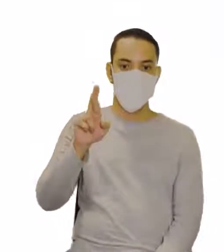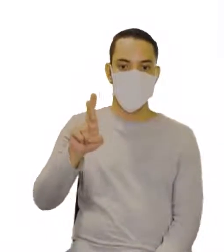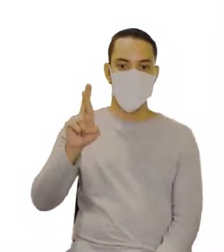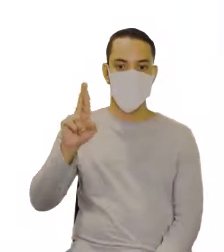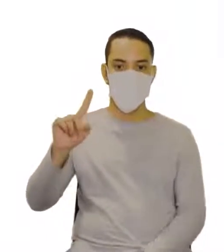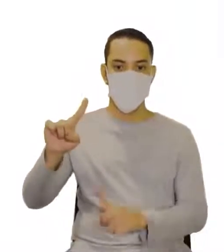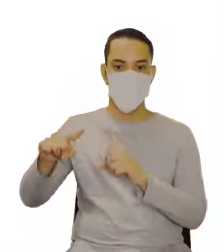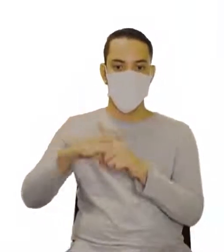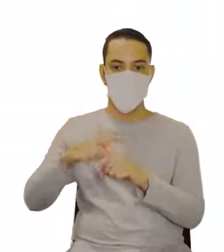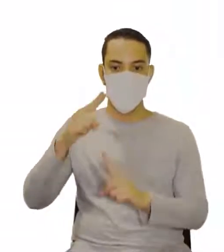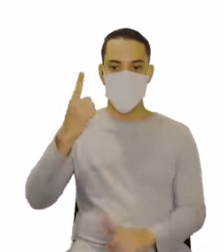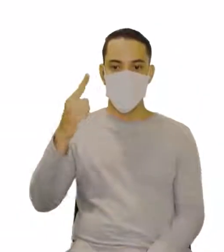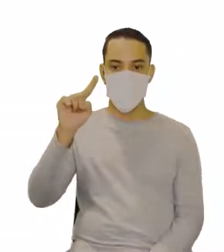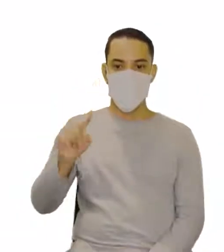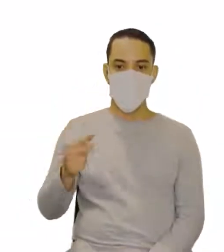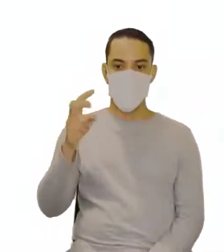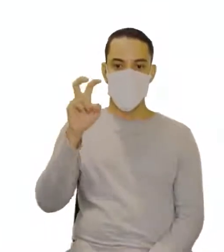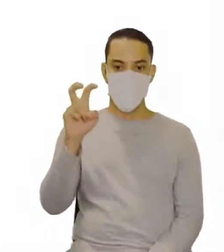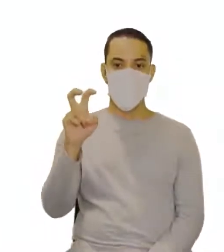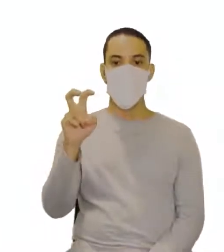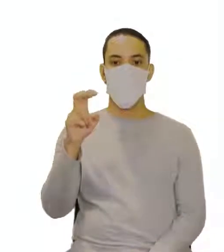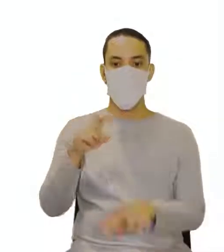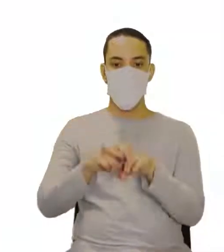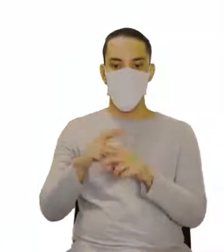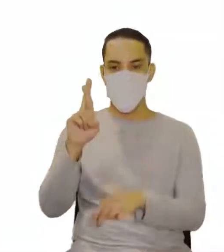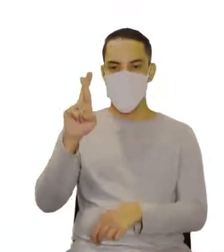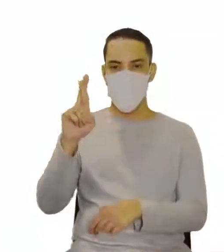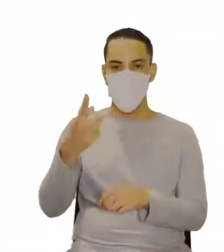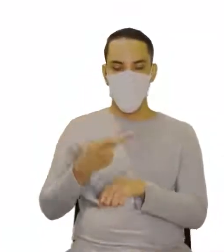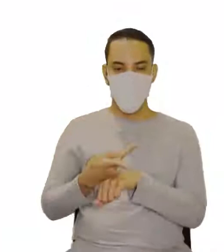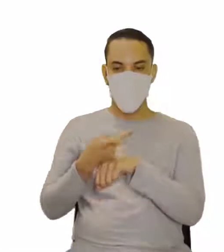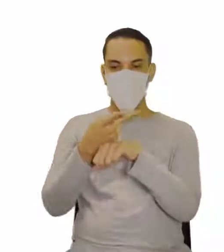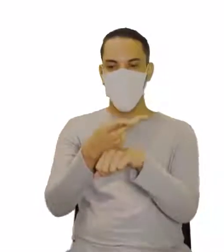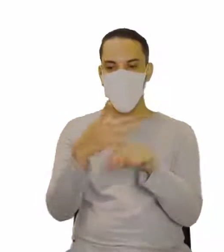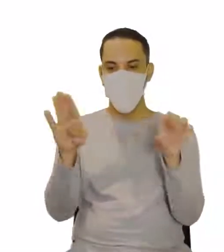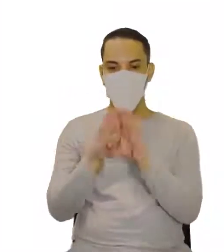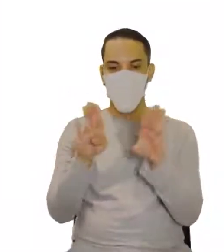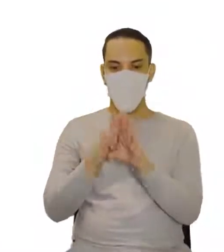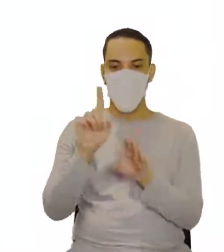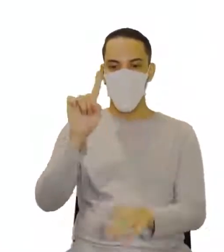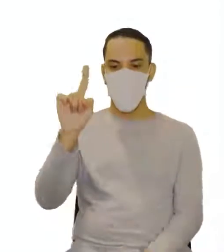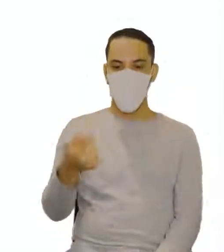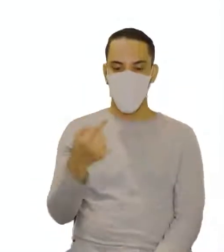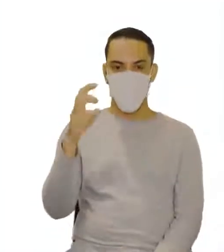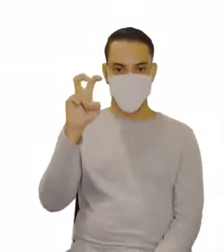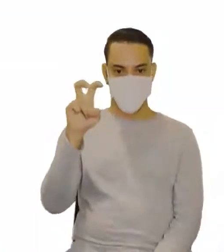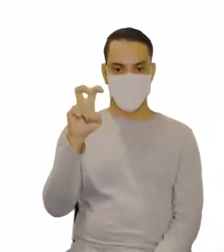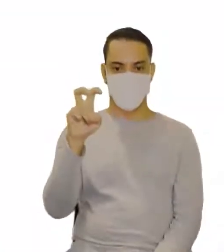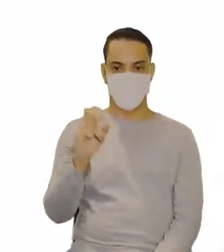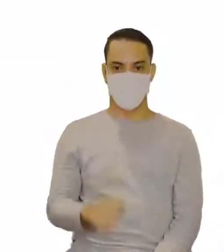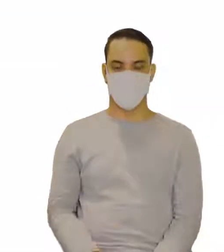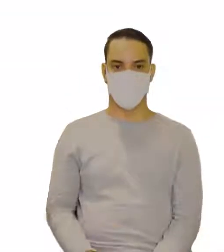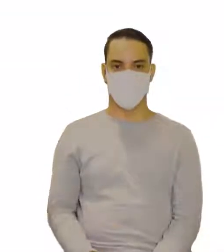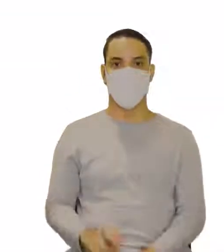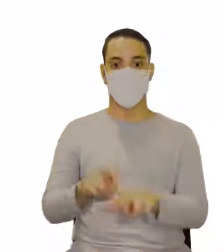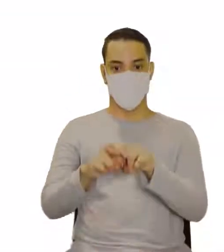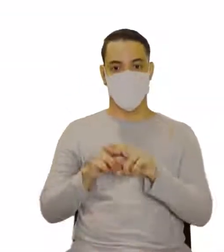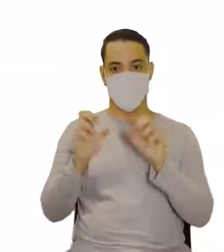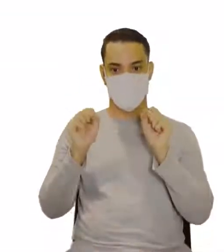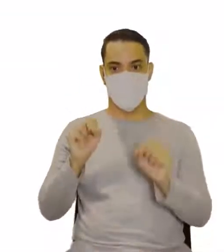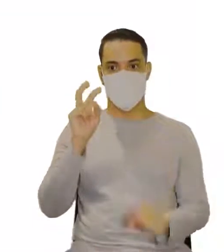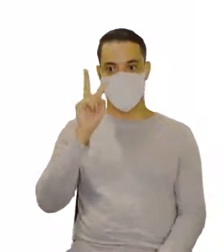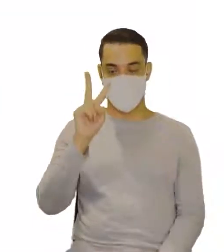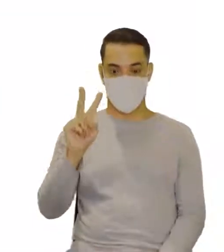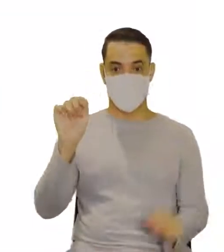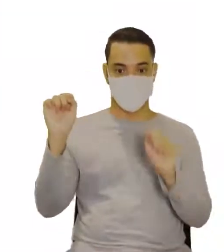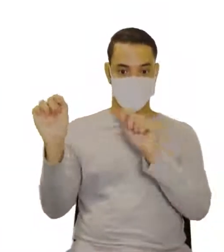corrente, Rzinho que eu estou procurando e 1,5. Vocês podem ver do slide